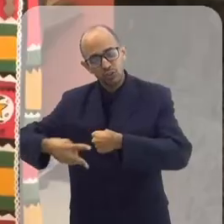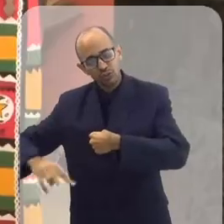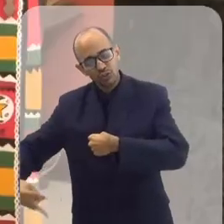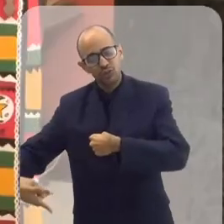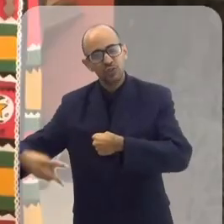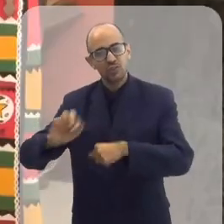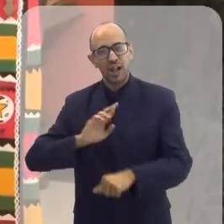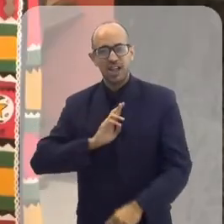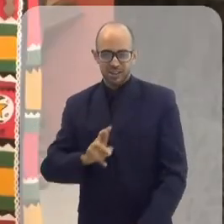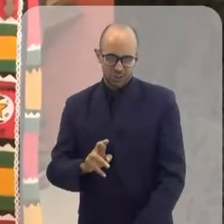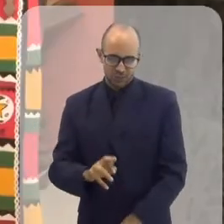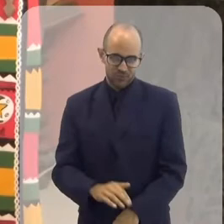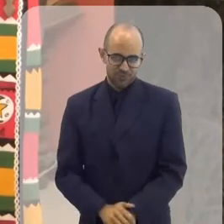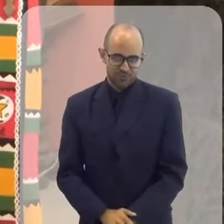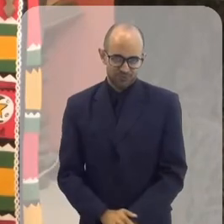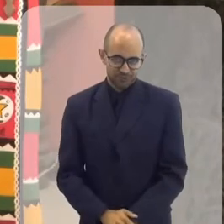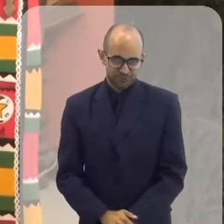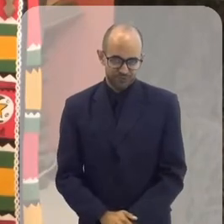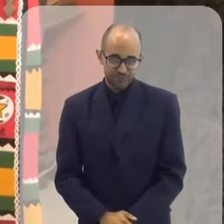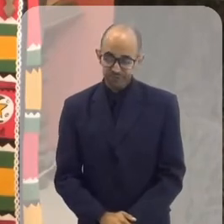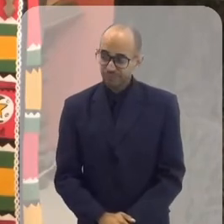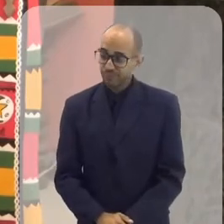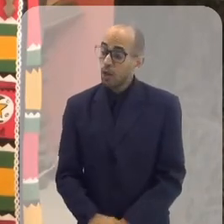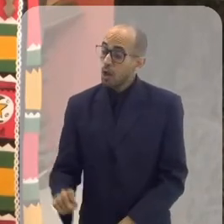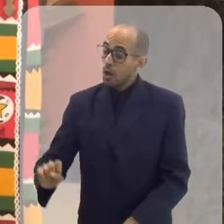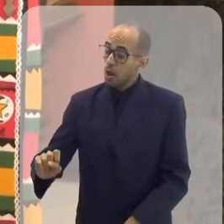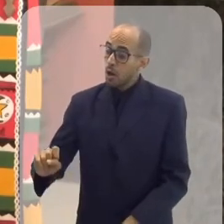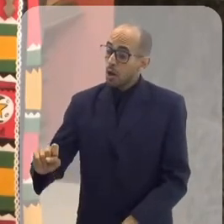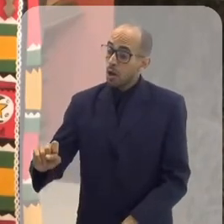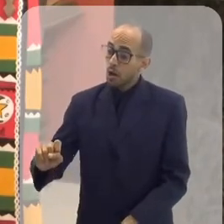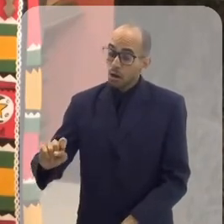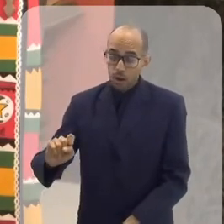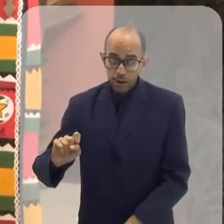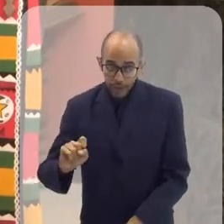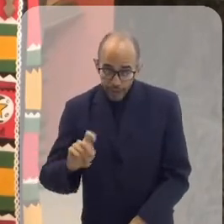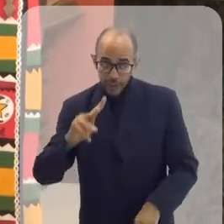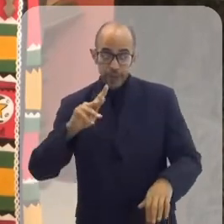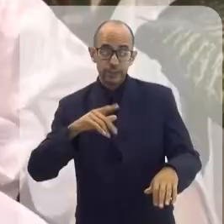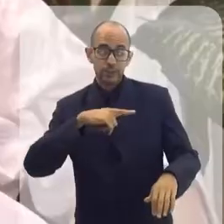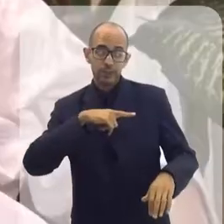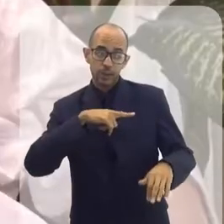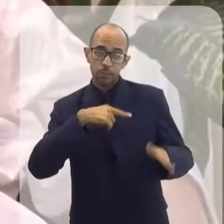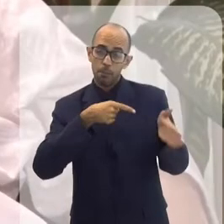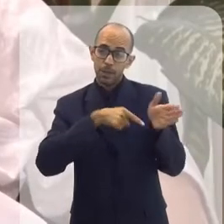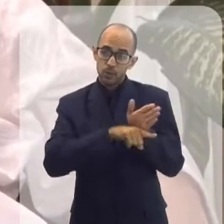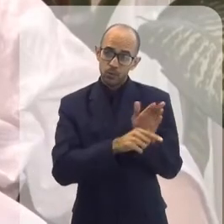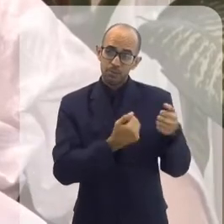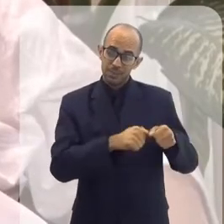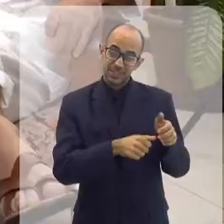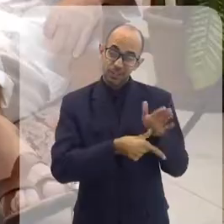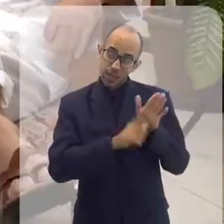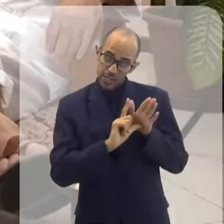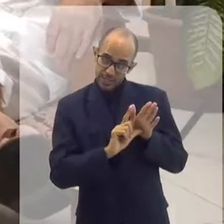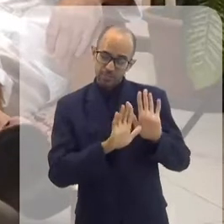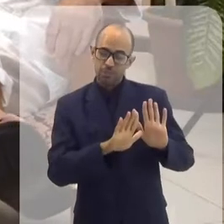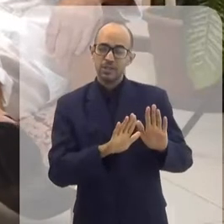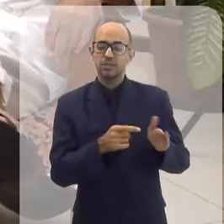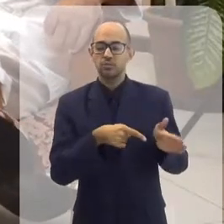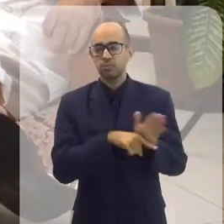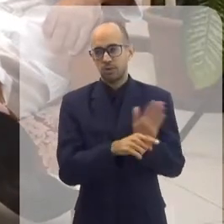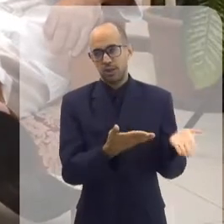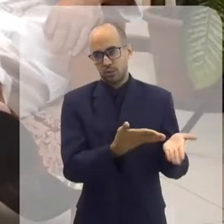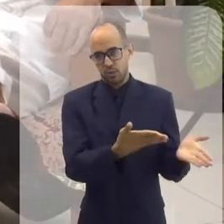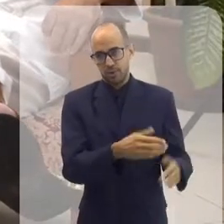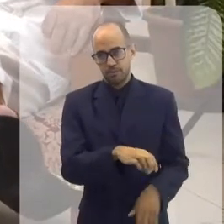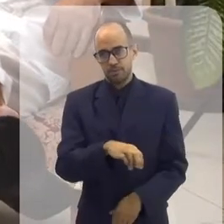é feito de uma pergunta que eu tinha que ter feito é você no início não faz mal a gente faz agora o